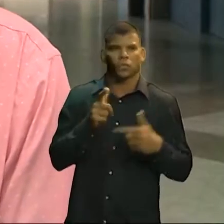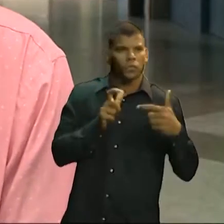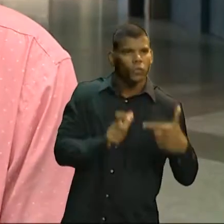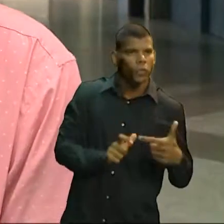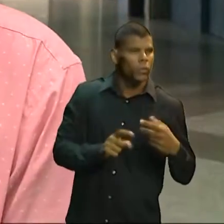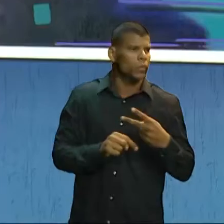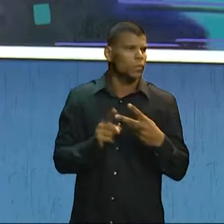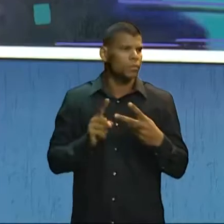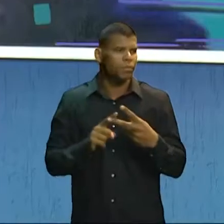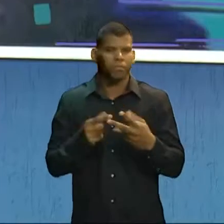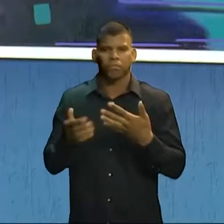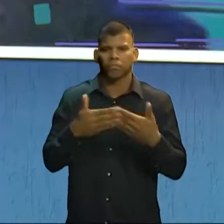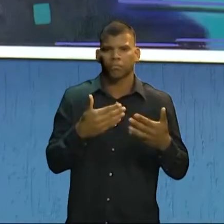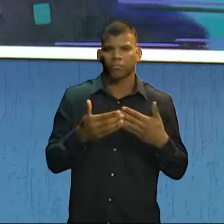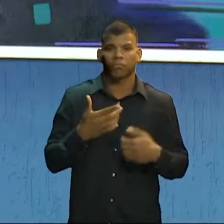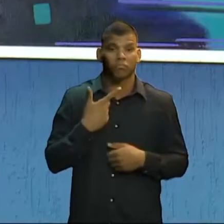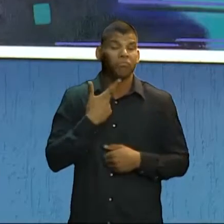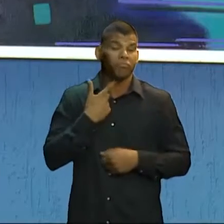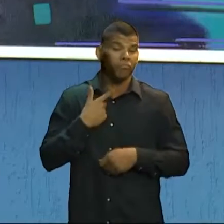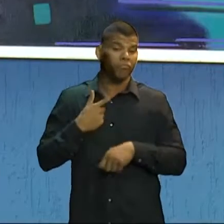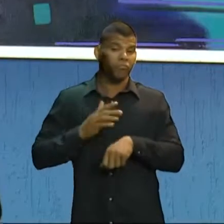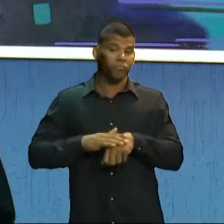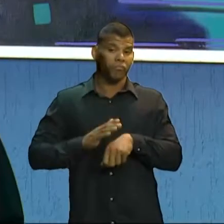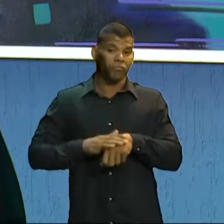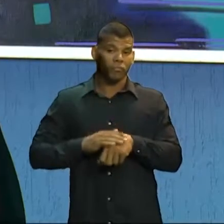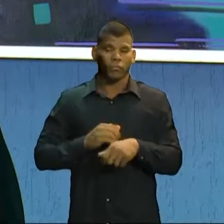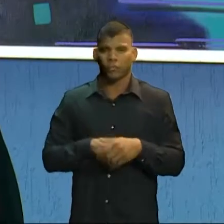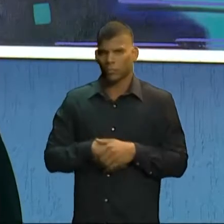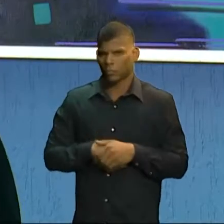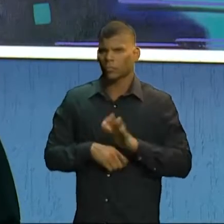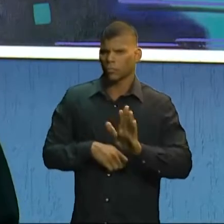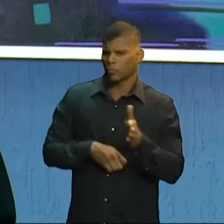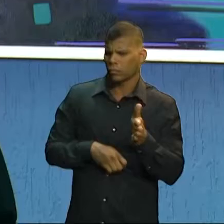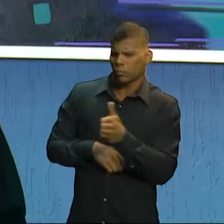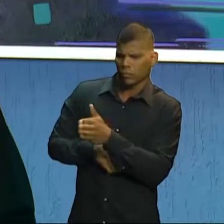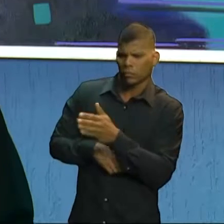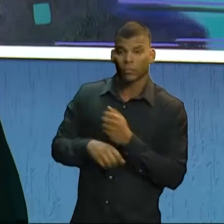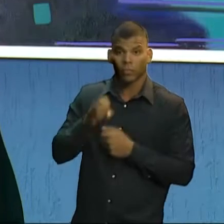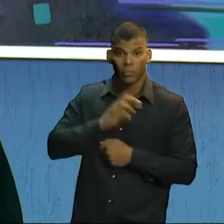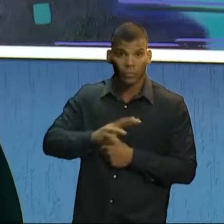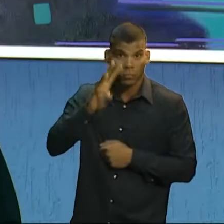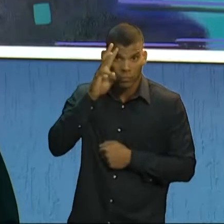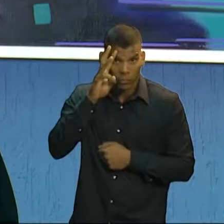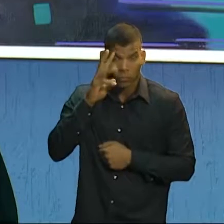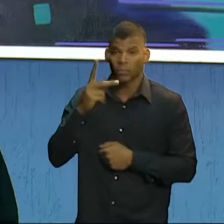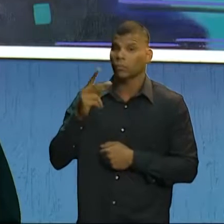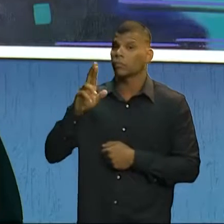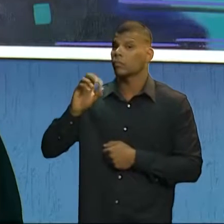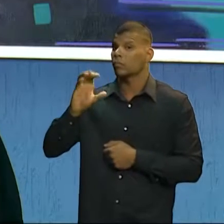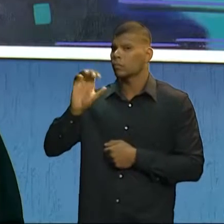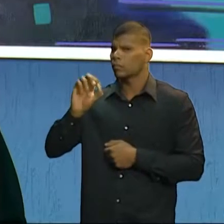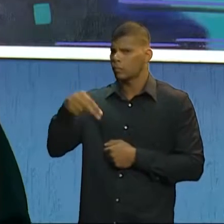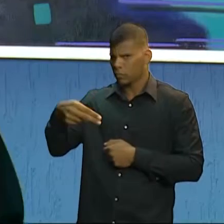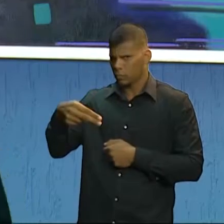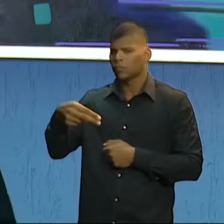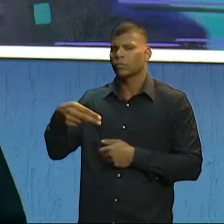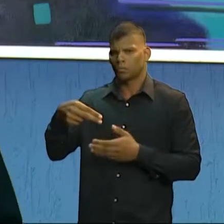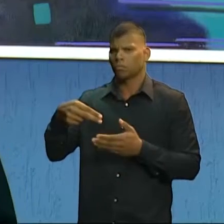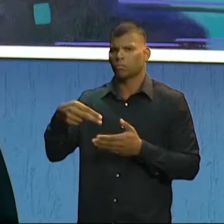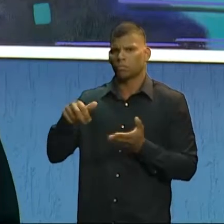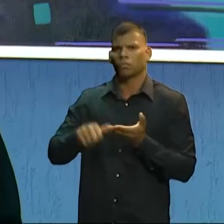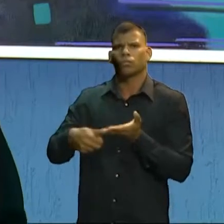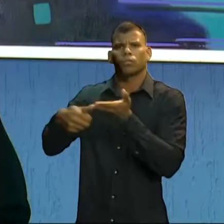institucional, nós queremos. Nesta terça-feira, o Procon Fortaleza notificou farmácias e laboratórios de análises clínicas para